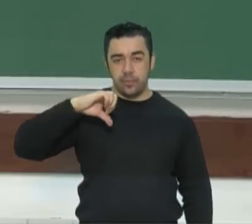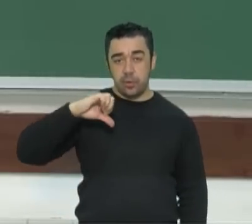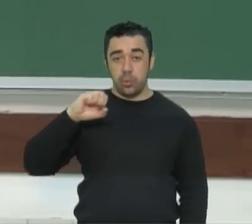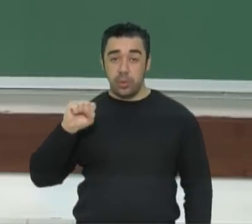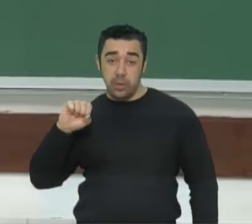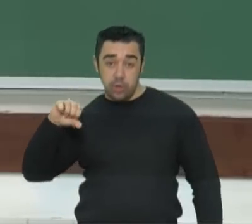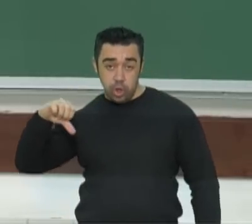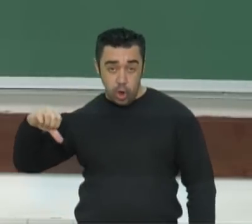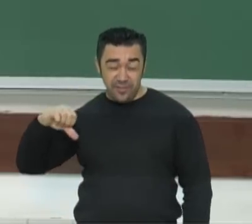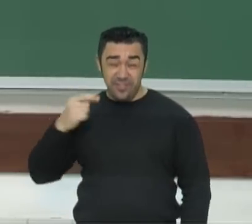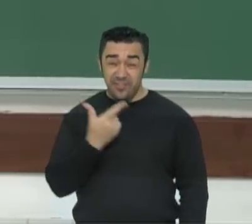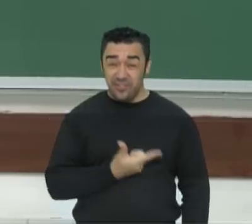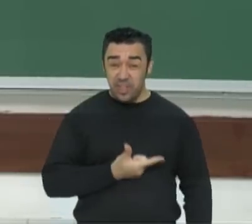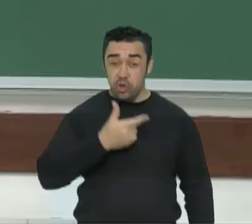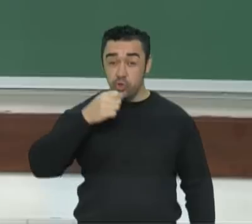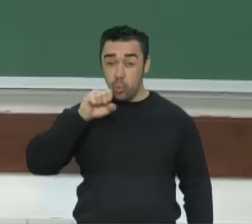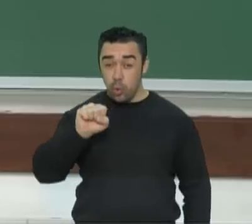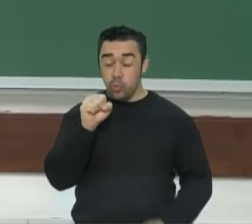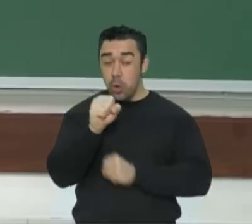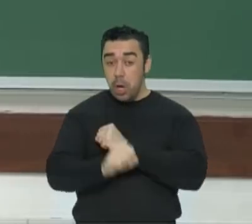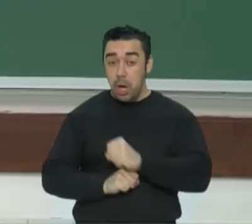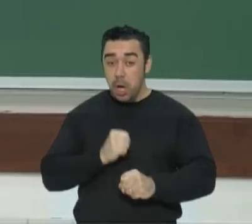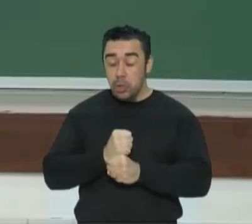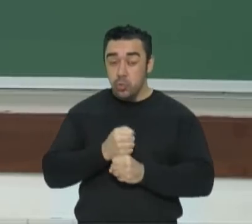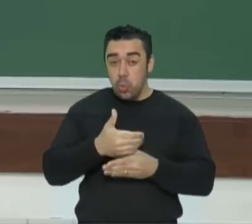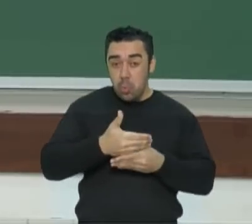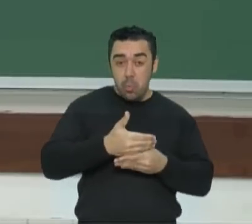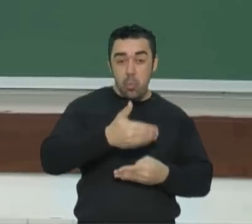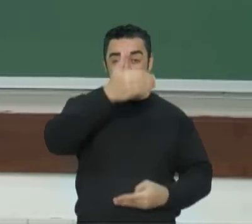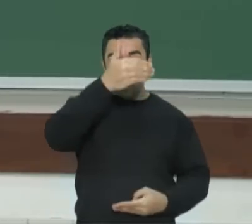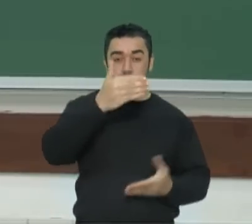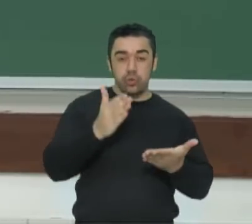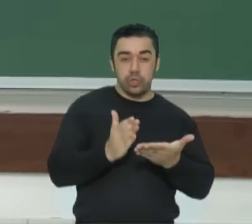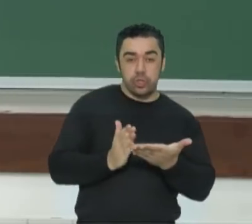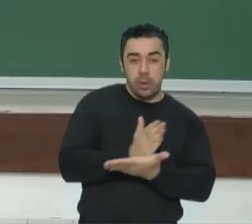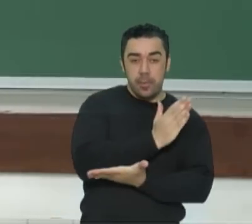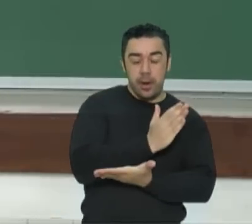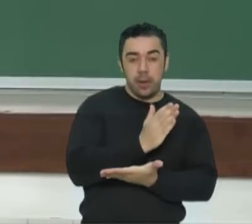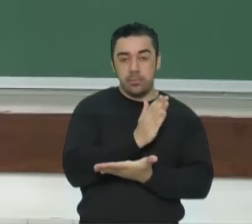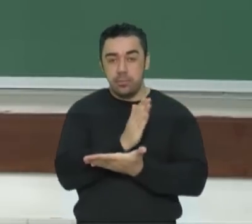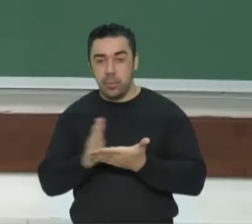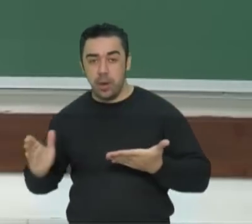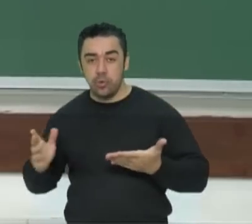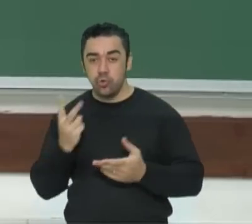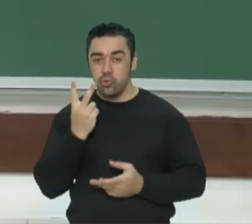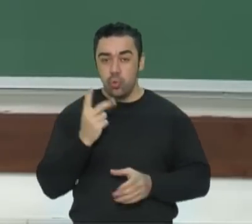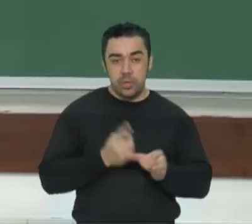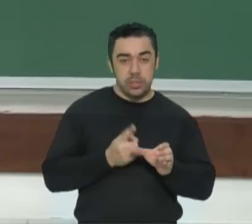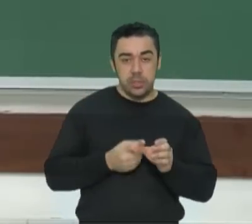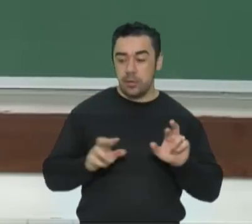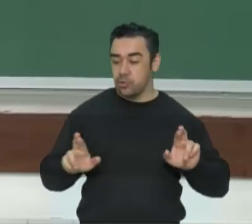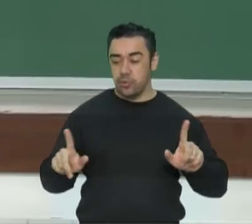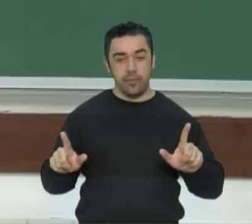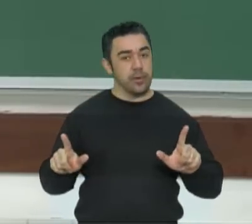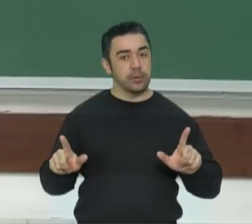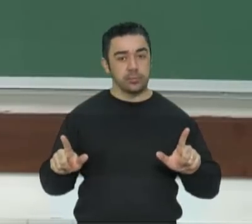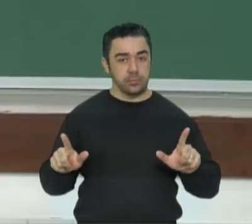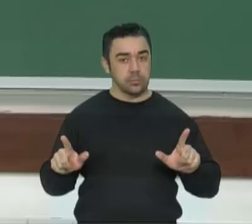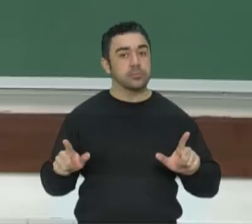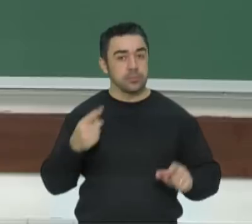1989, mais de 28 anos, um muro dividindo Berlim em 2 cidades completamente diferentes.